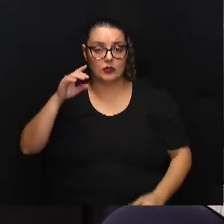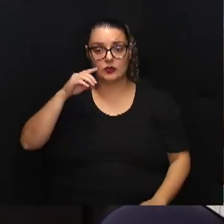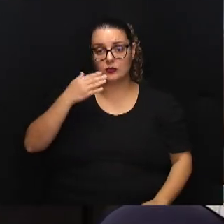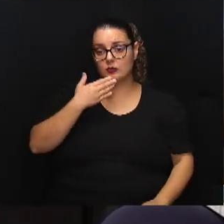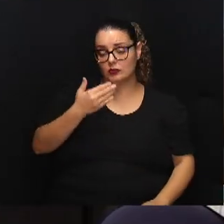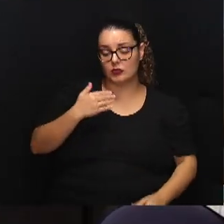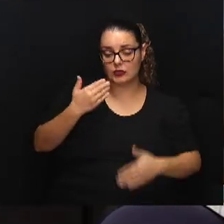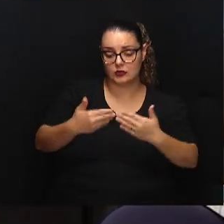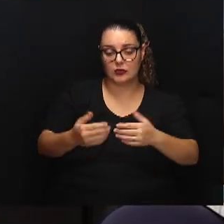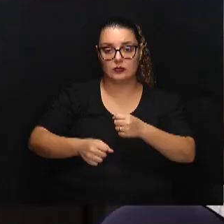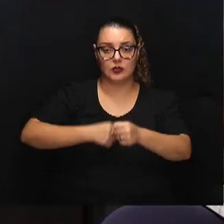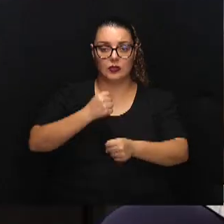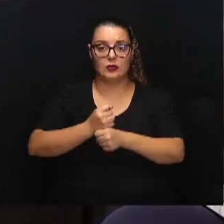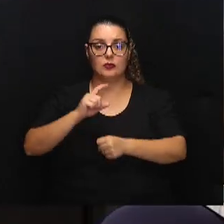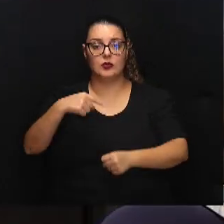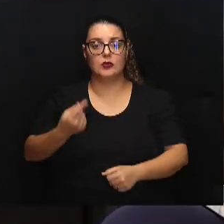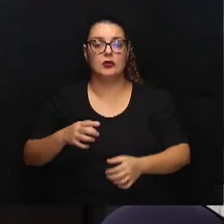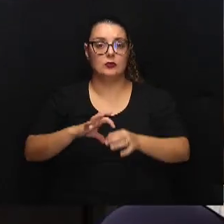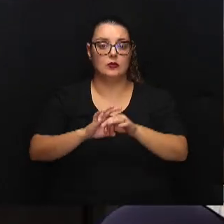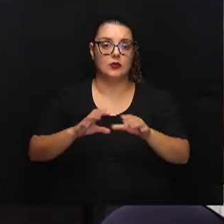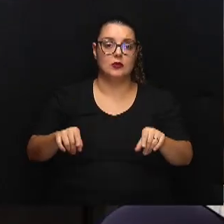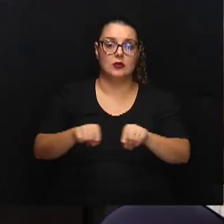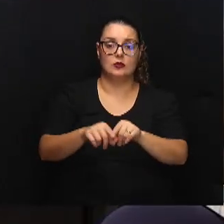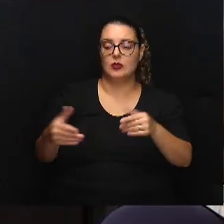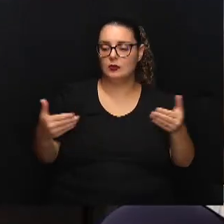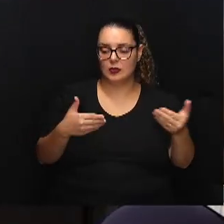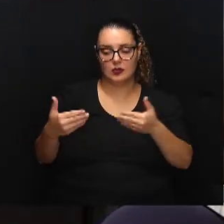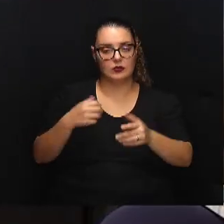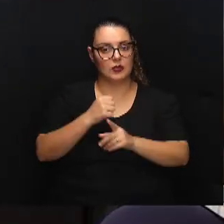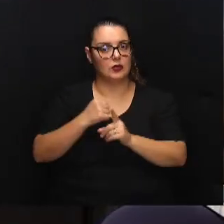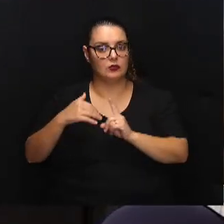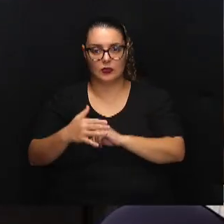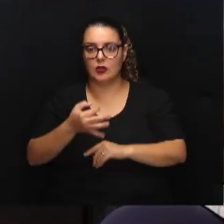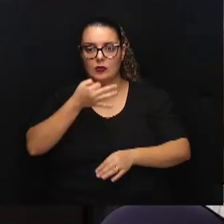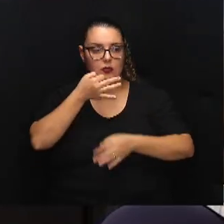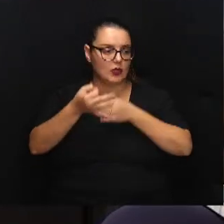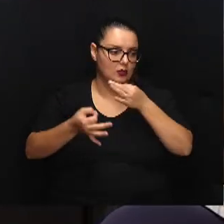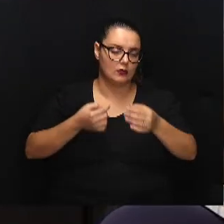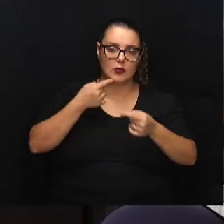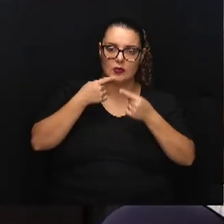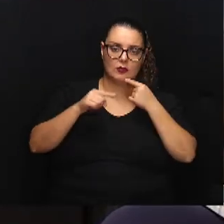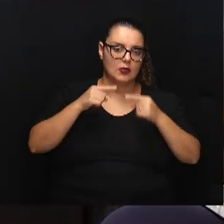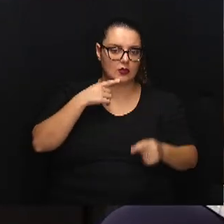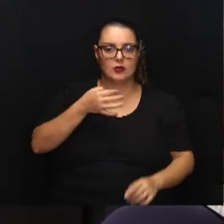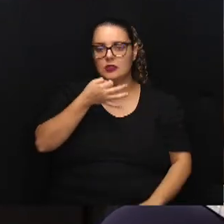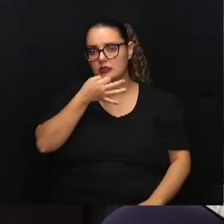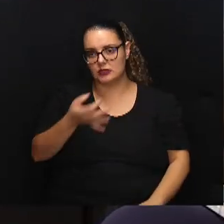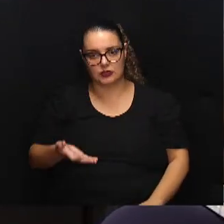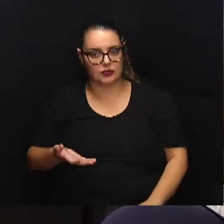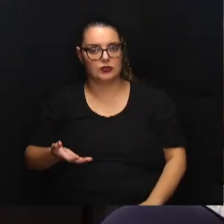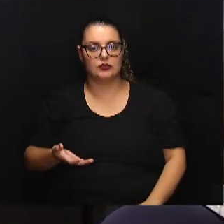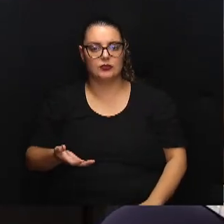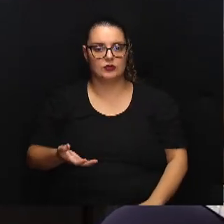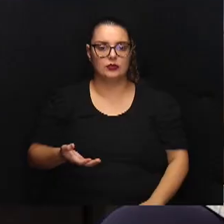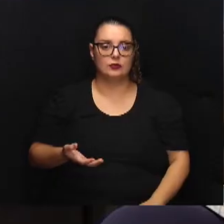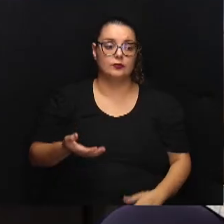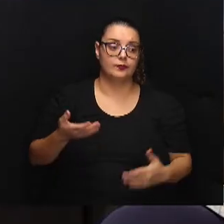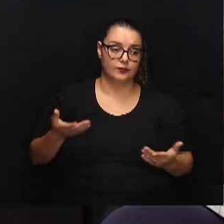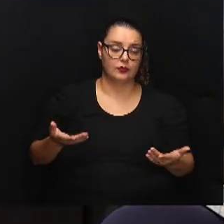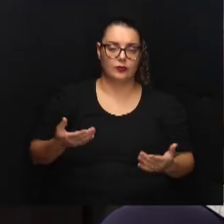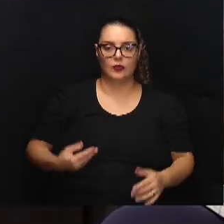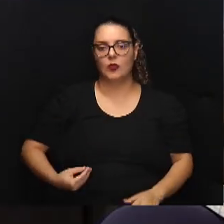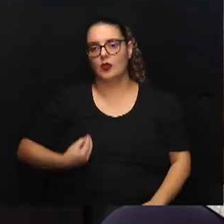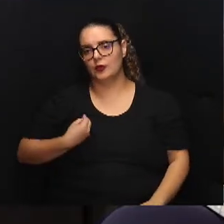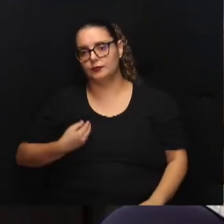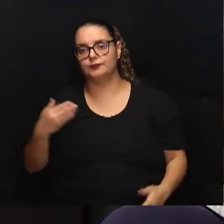para o próximo ano, permitir também a participação da sociedade, opinando, criticando, sugerindo, né? Então a presença